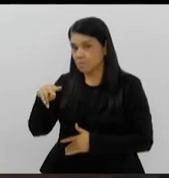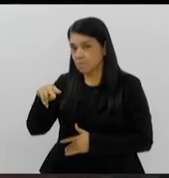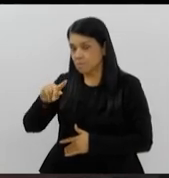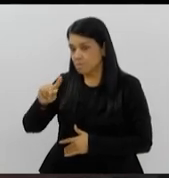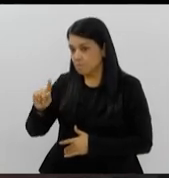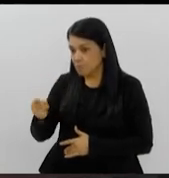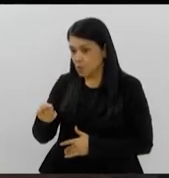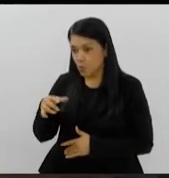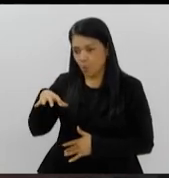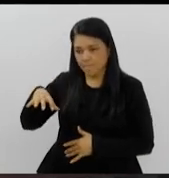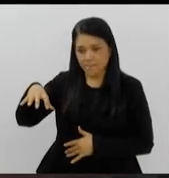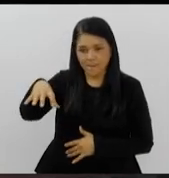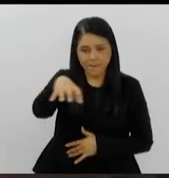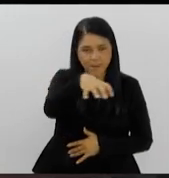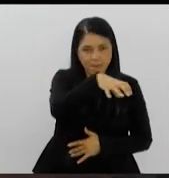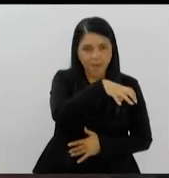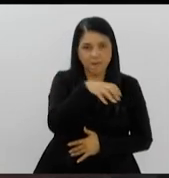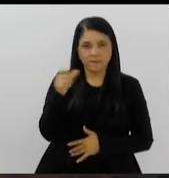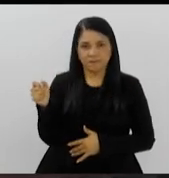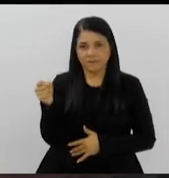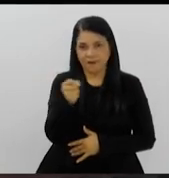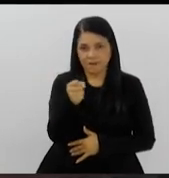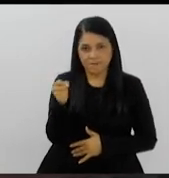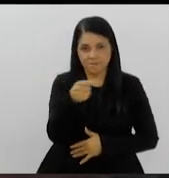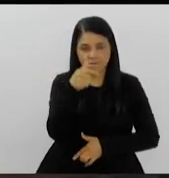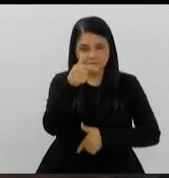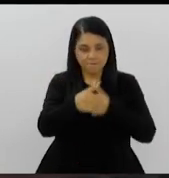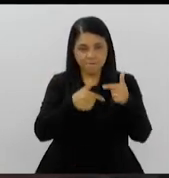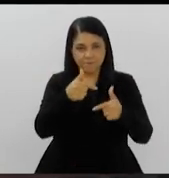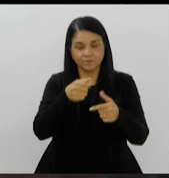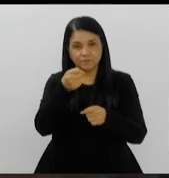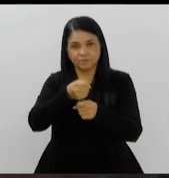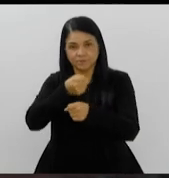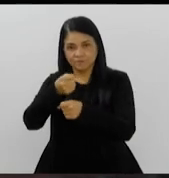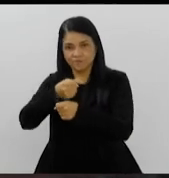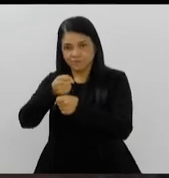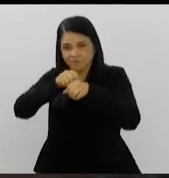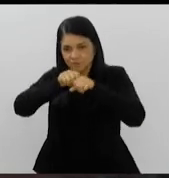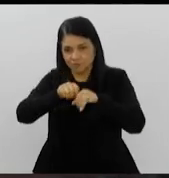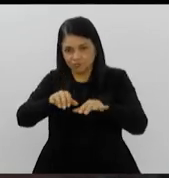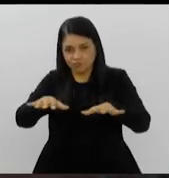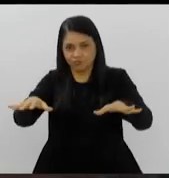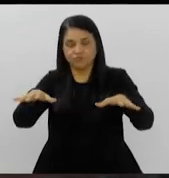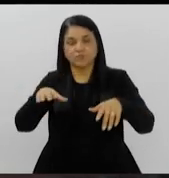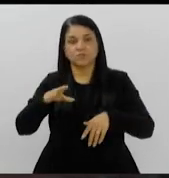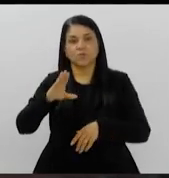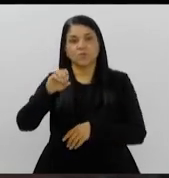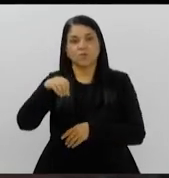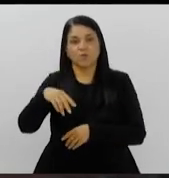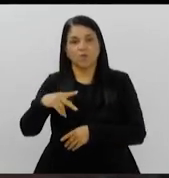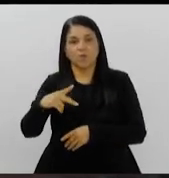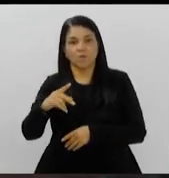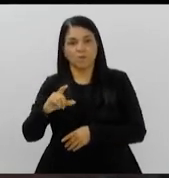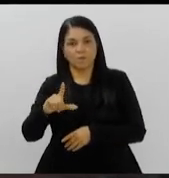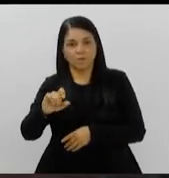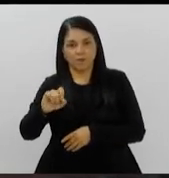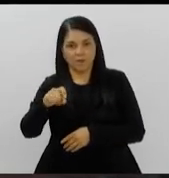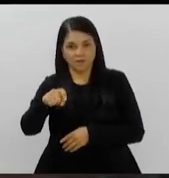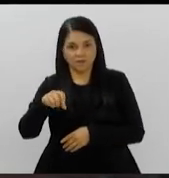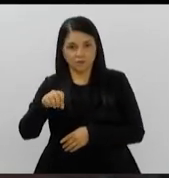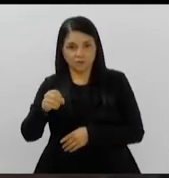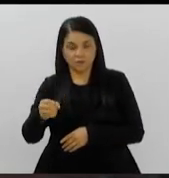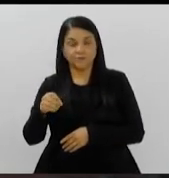diretos sejam gerados na fase de obras de expansão para o complexo, aproximadamente 3 mil